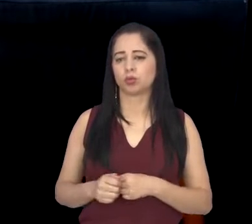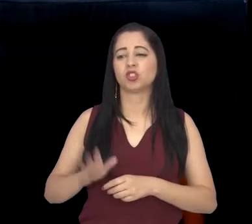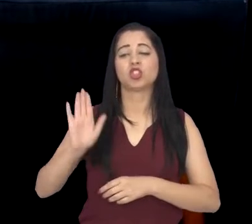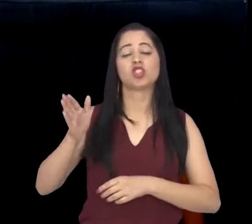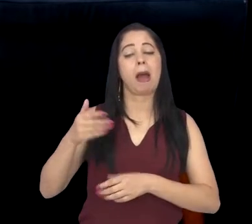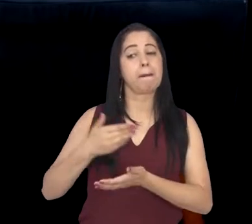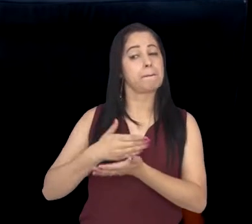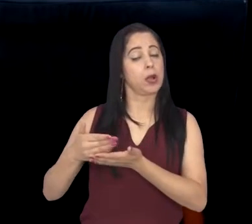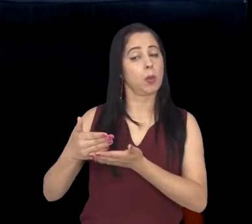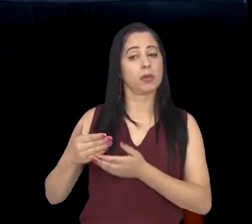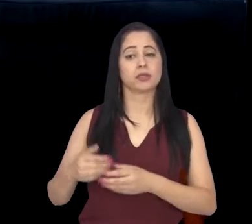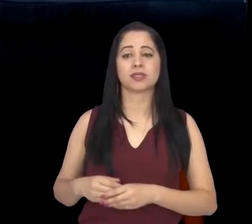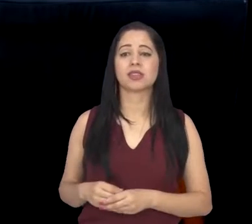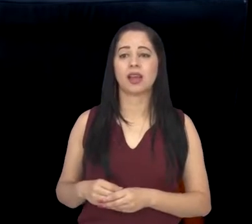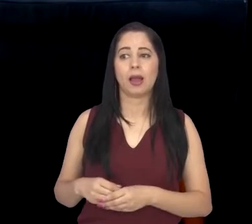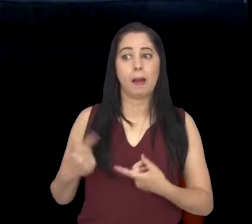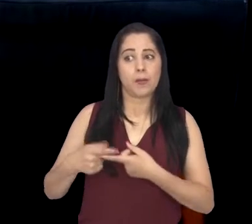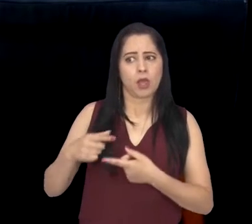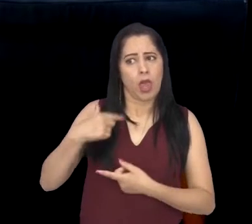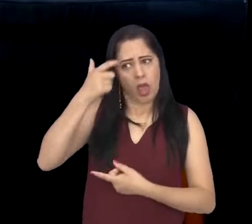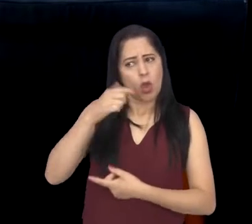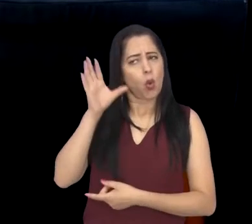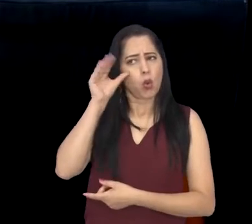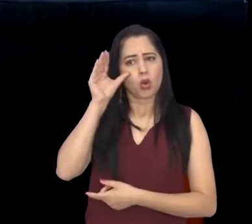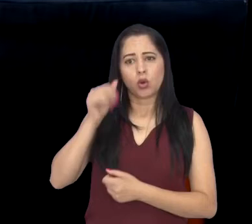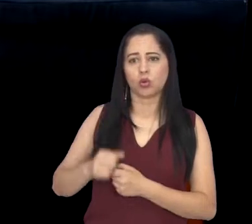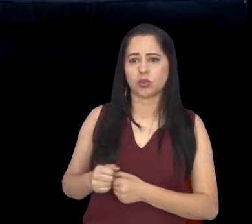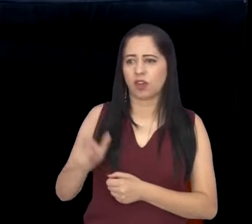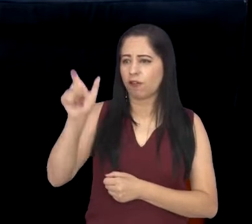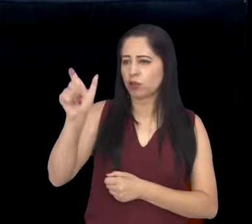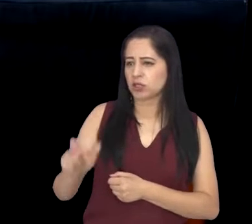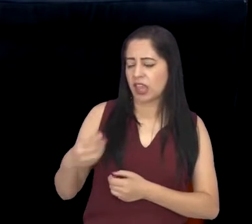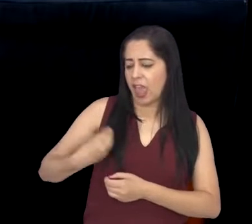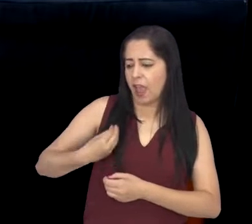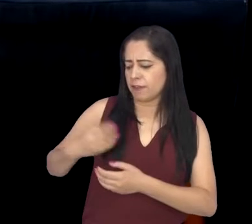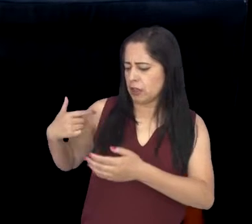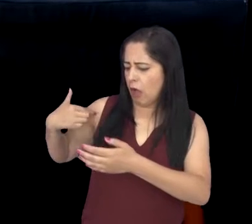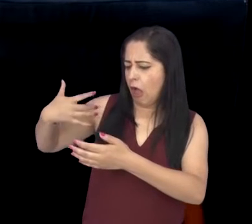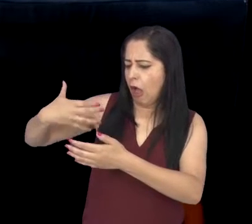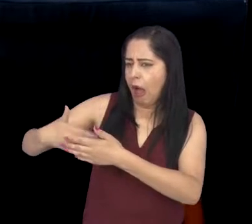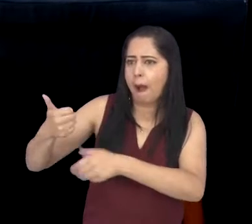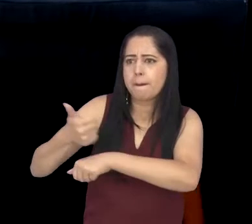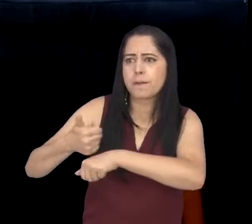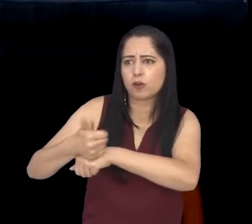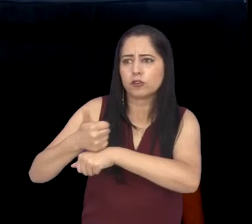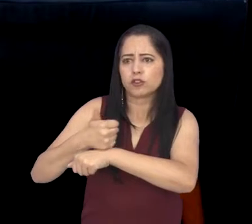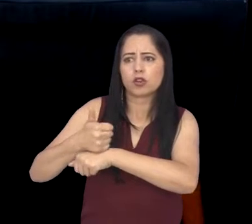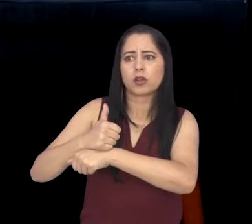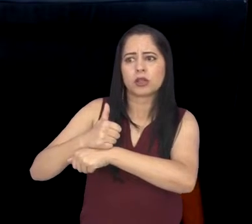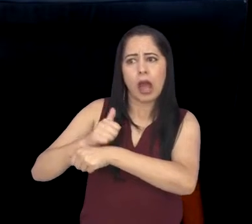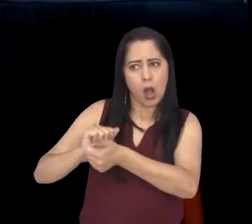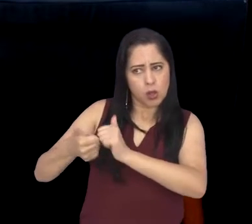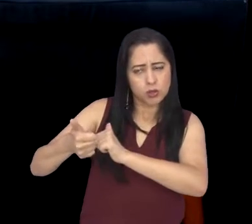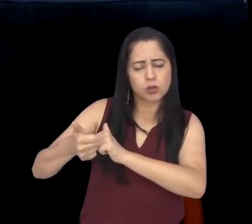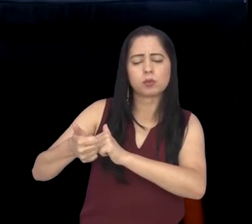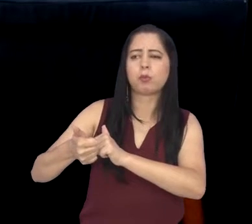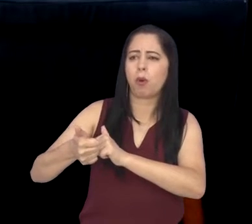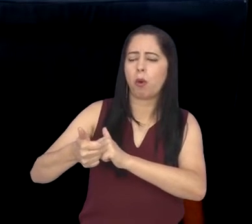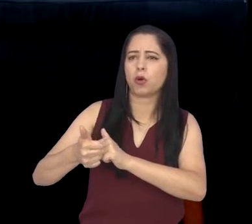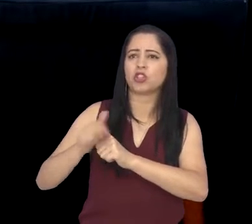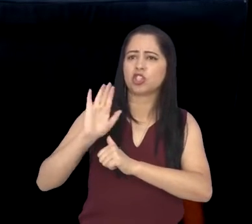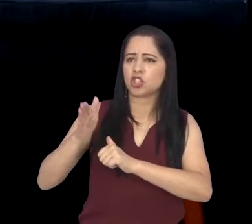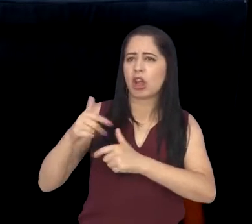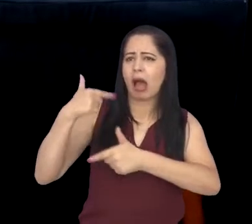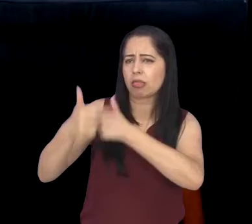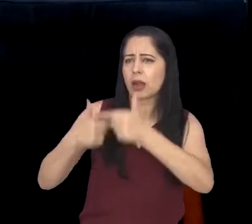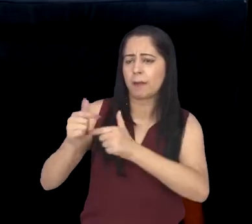pergunta que, sempre gera curiosidade. Você, com toda essa trajetória que você tem dentro do jornalismo esportivo, Copa do